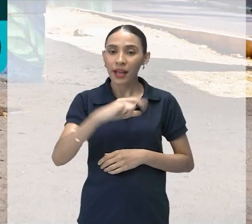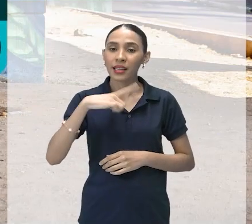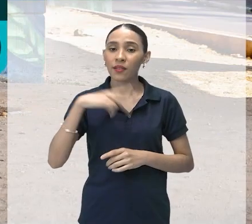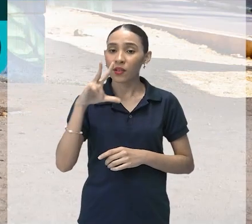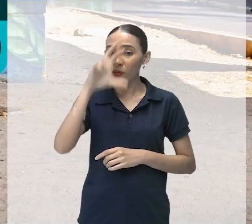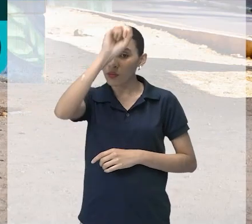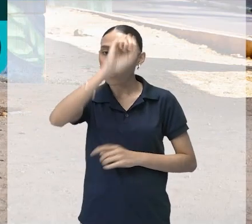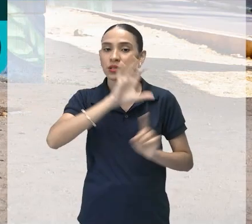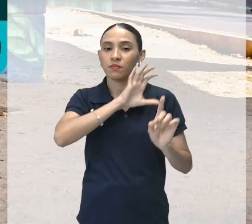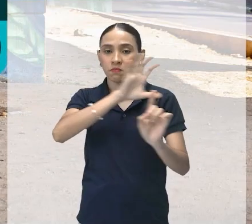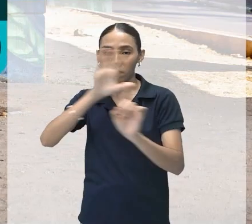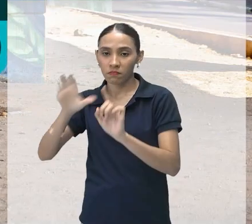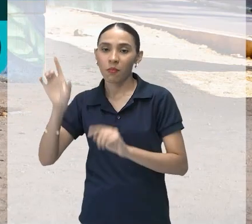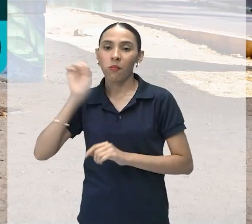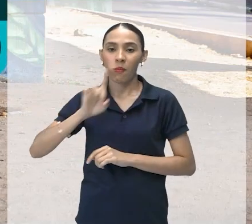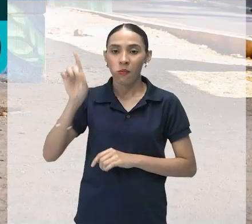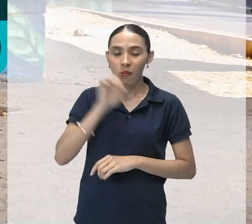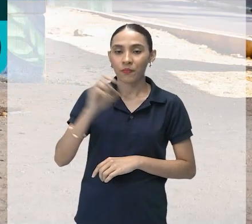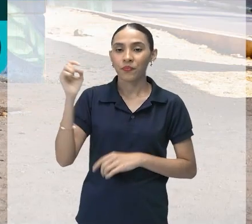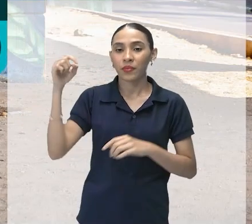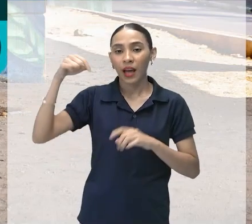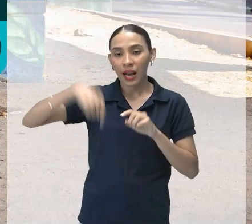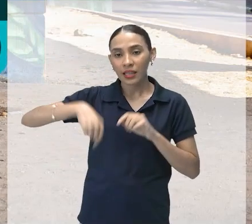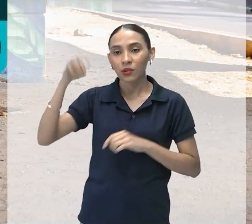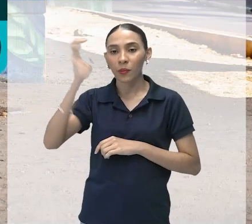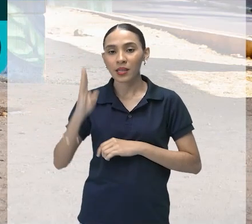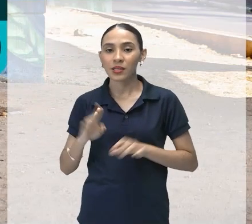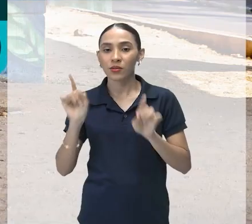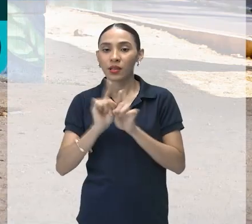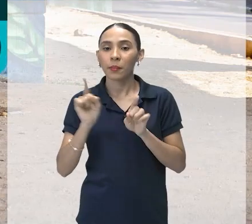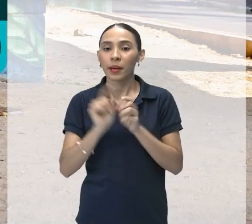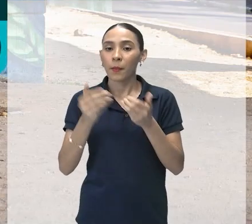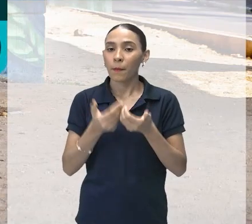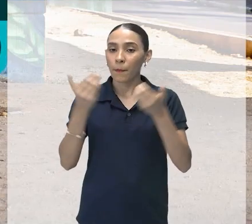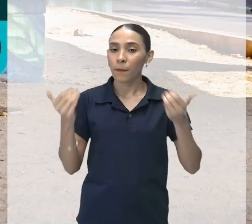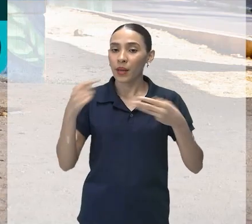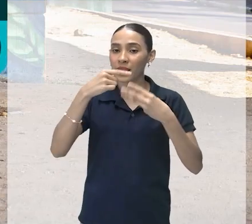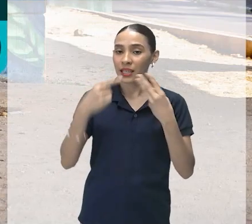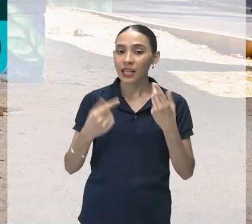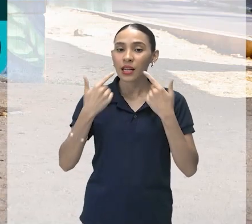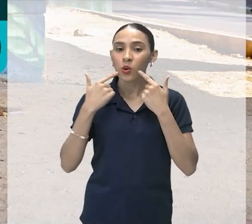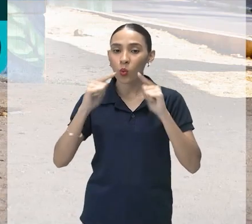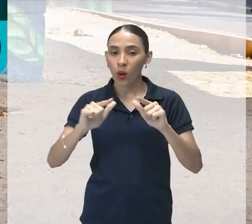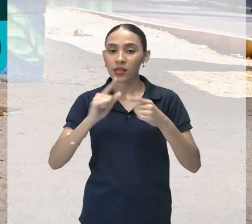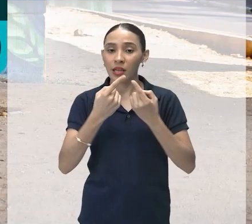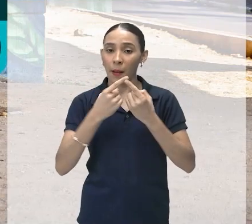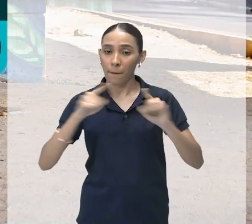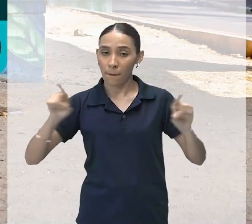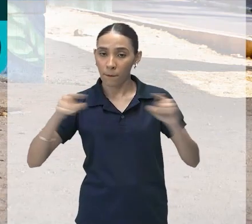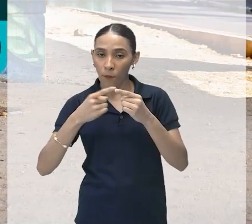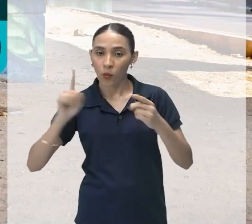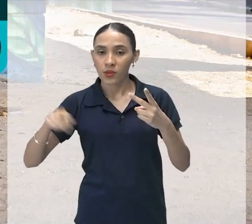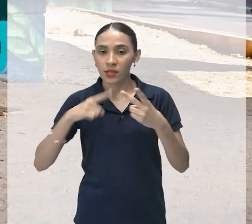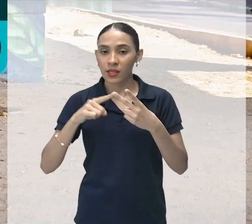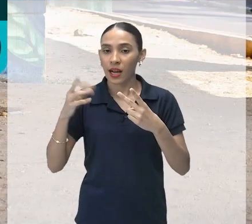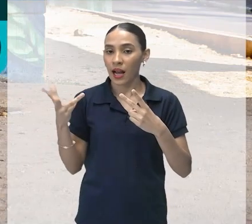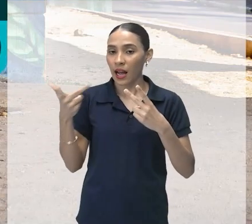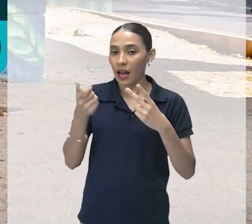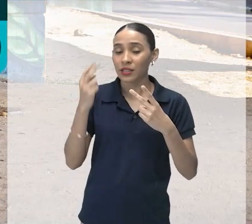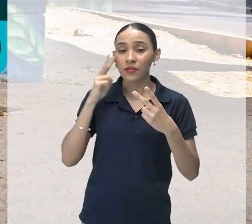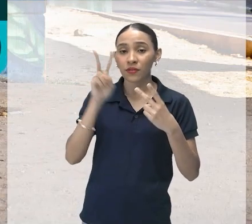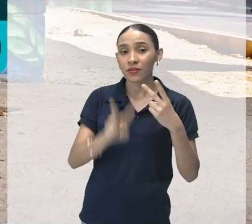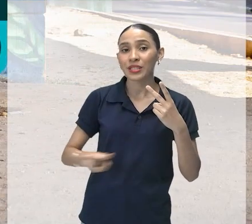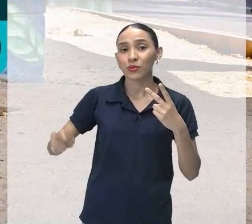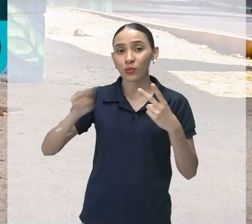repercussão nos Estados Unidos e no Brasil. Ele se divide em 3 linguagens: a música, artes visuais,